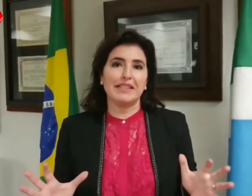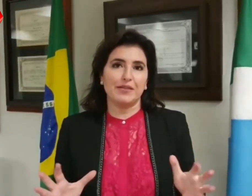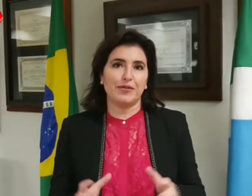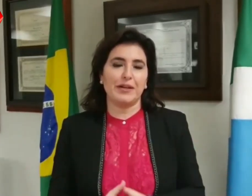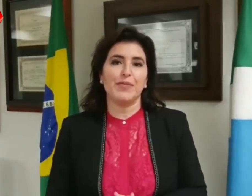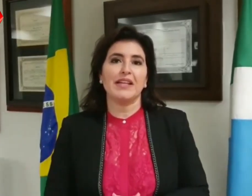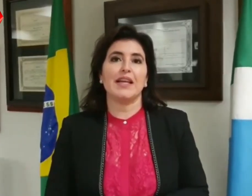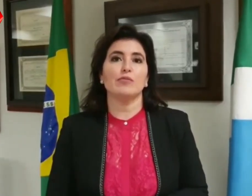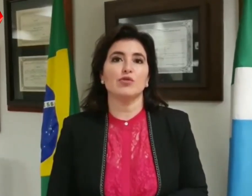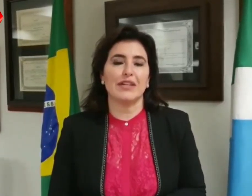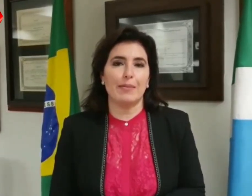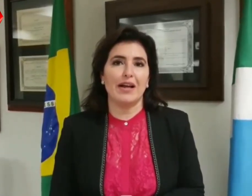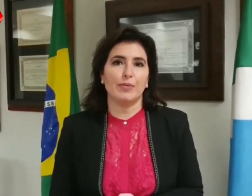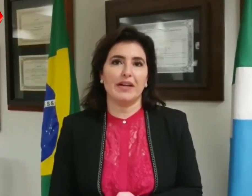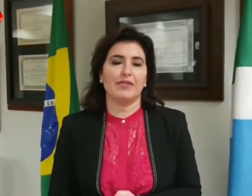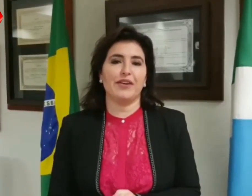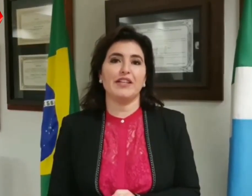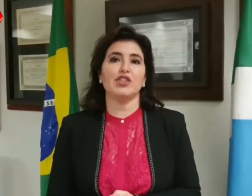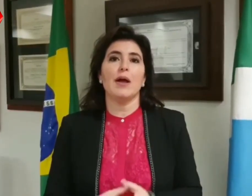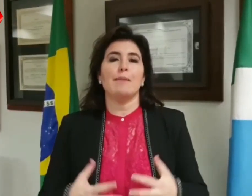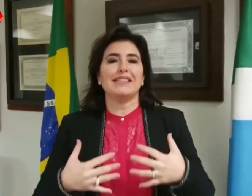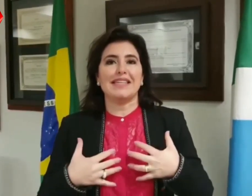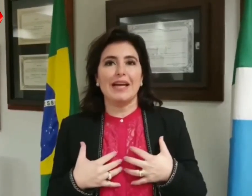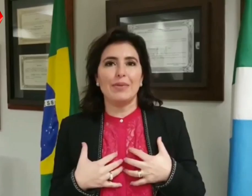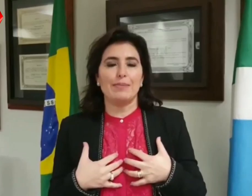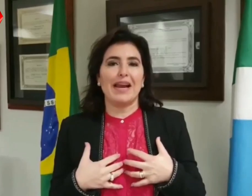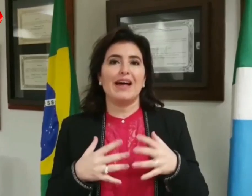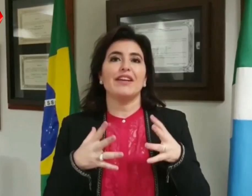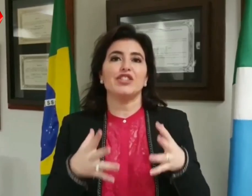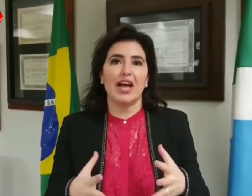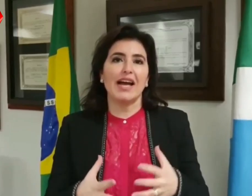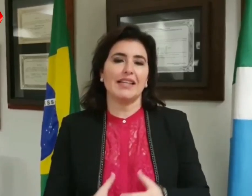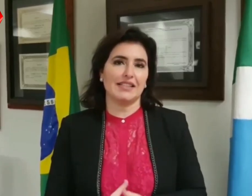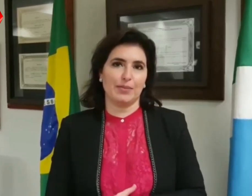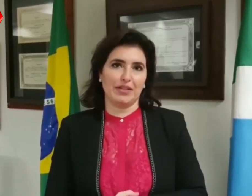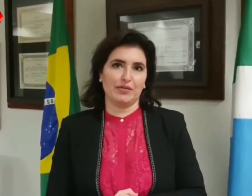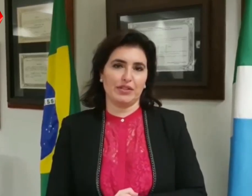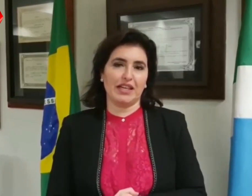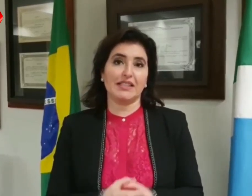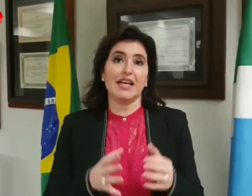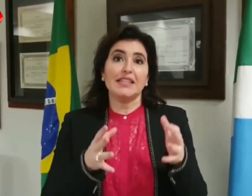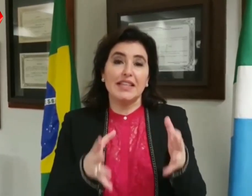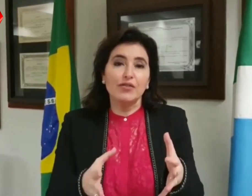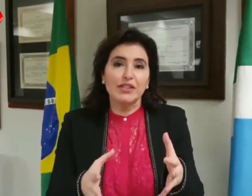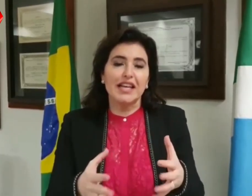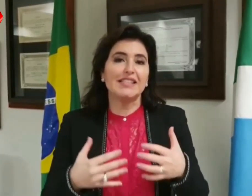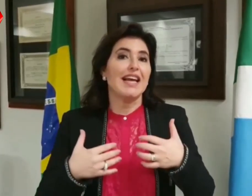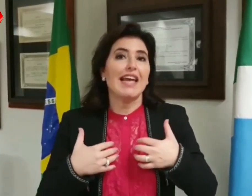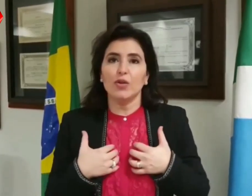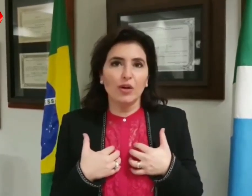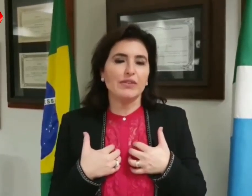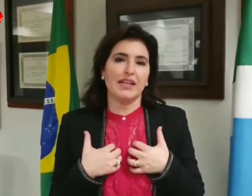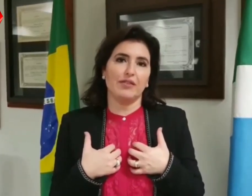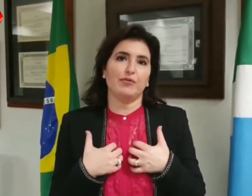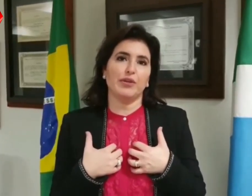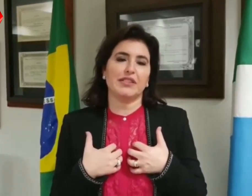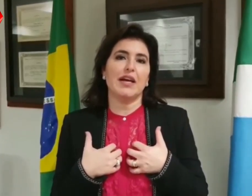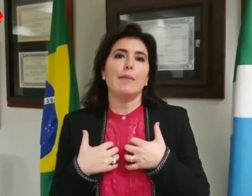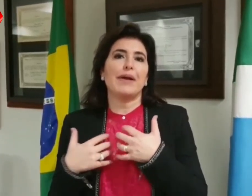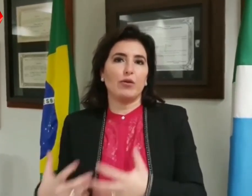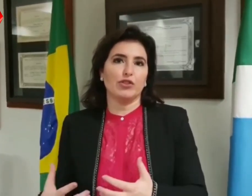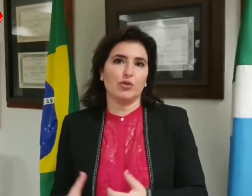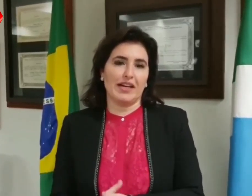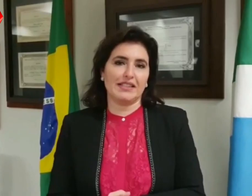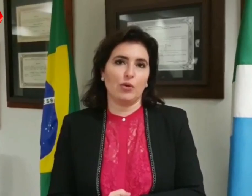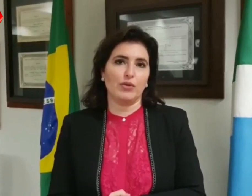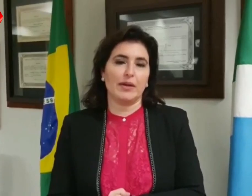fome. Mas enfim, temos um trabalho pela frente, mas aqui a minha palavra é de agradecimento a vocês. Sem vocês, eu não teria